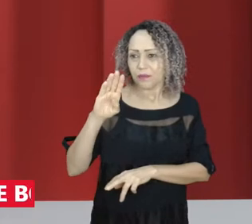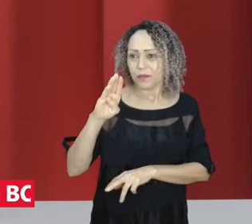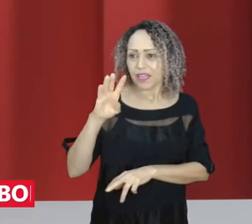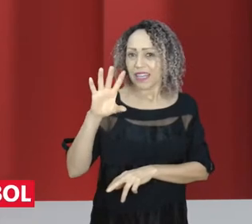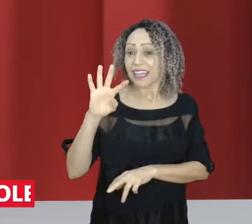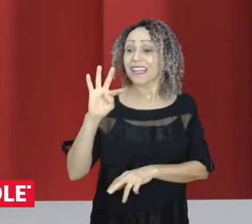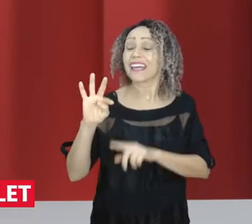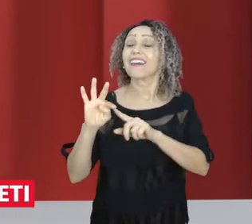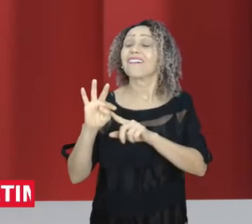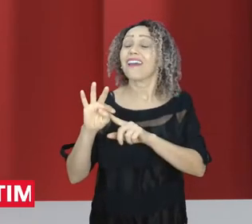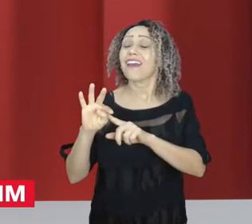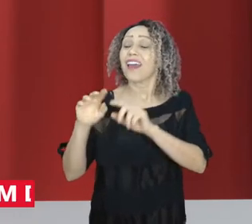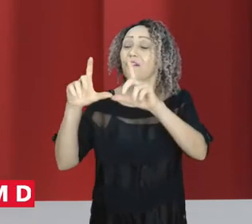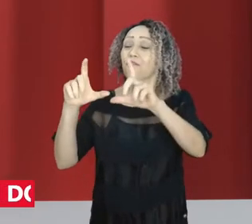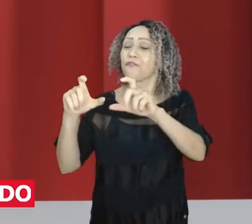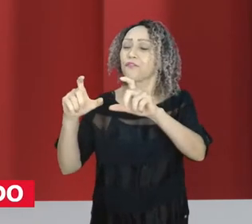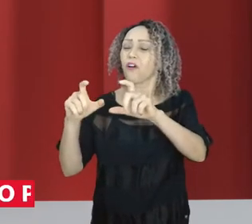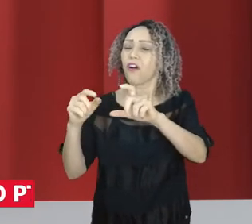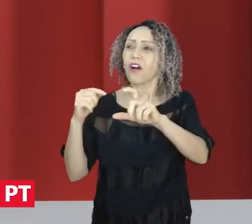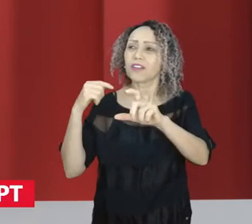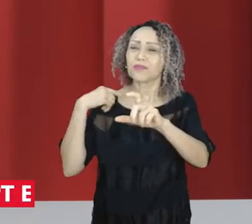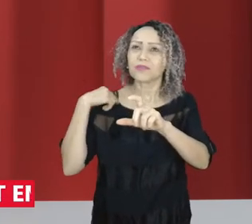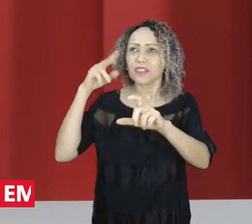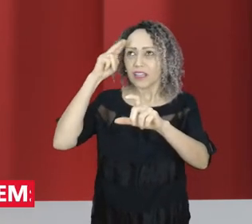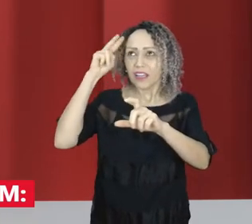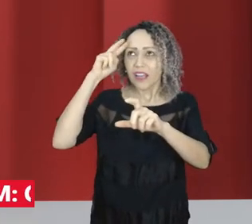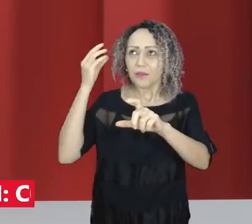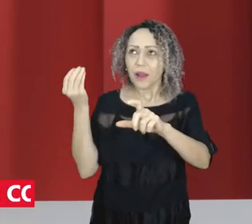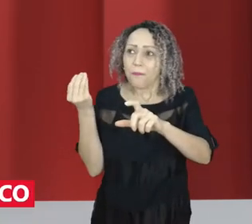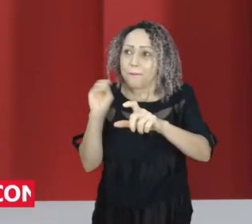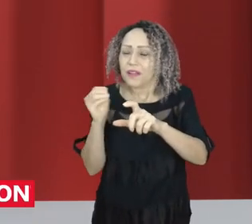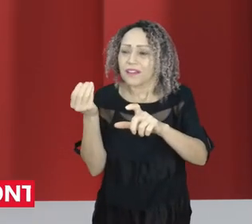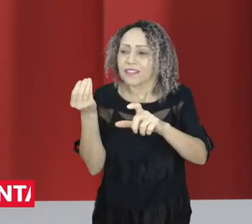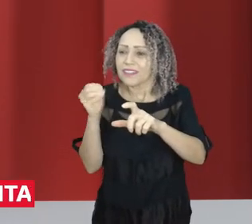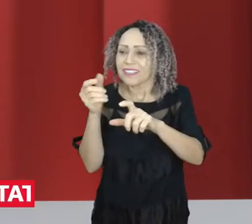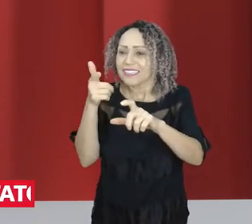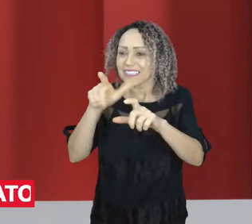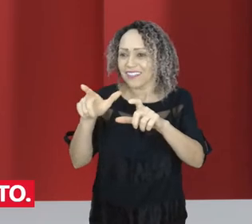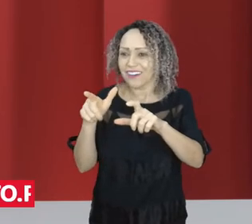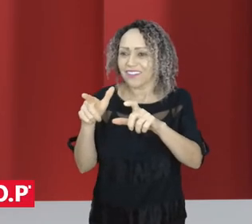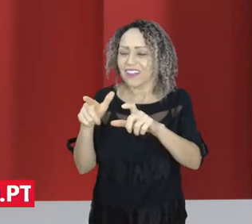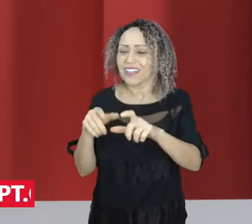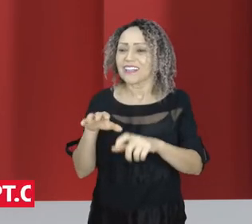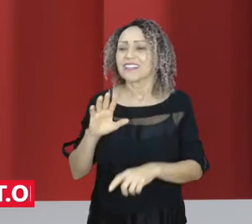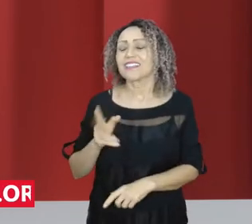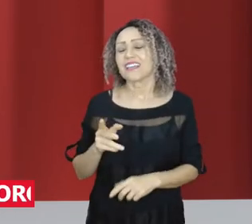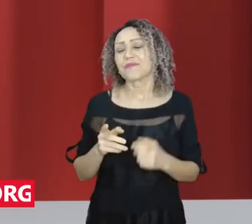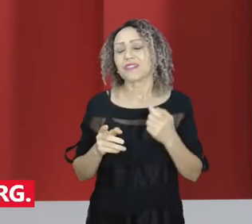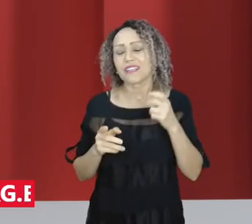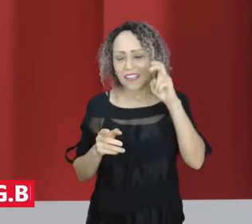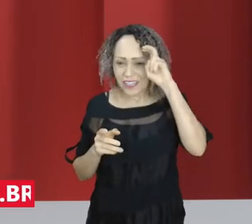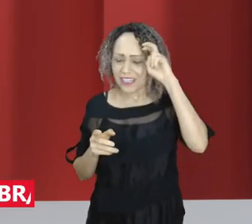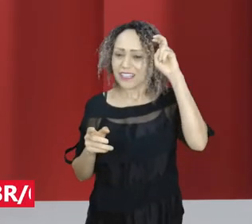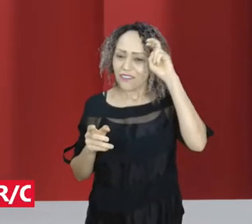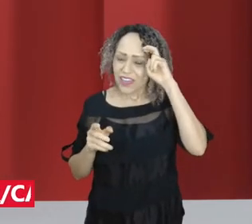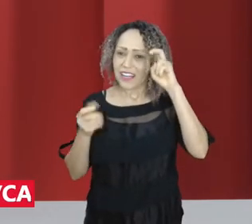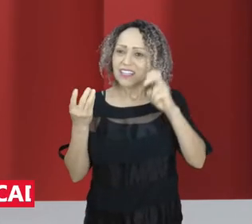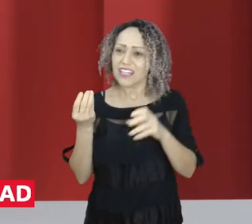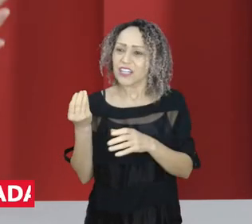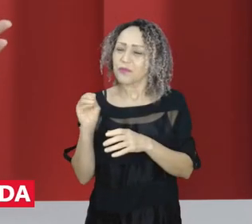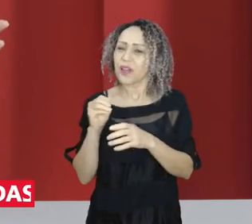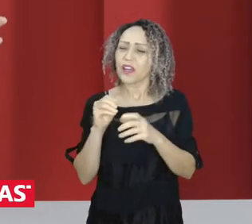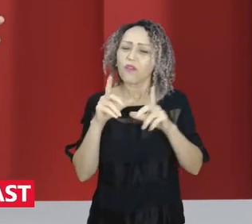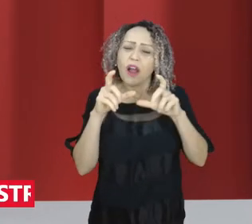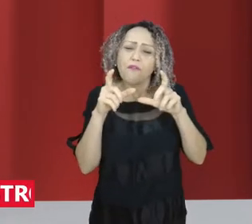redes sociais, fala aqui pra mim. E lá no Instagram, toda quinta-feira, bota lá um hashtag TBT pra lembrar de alguma coisa boa que a gente viveu em